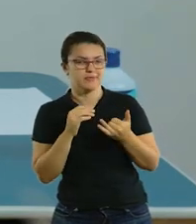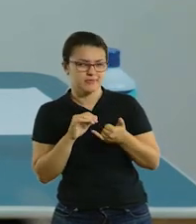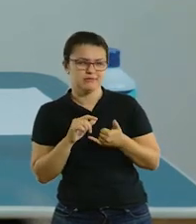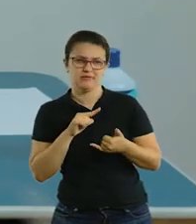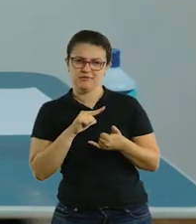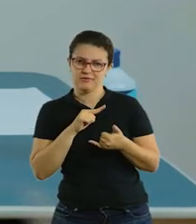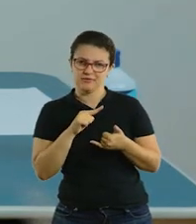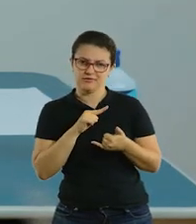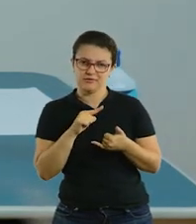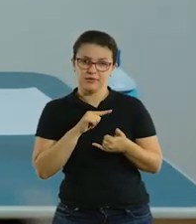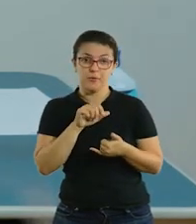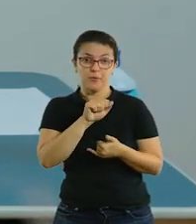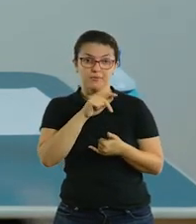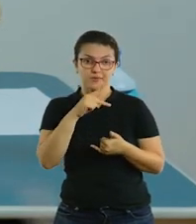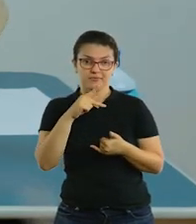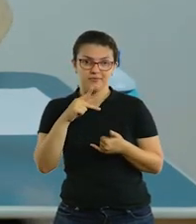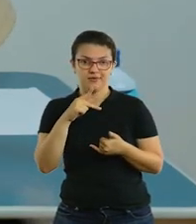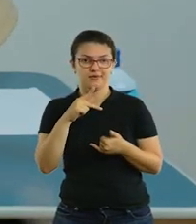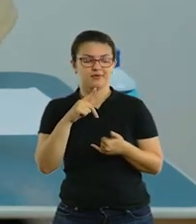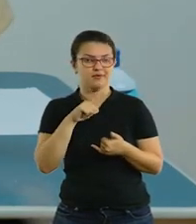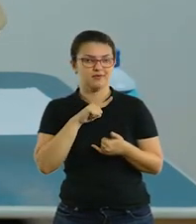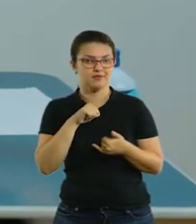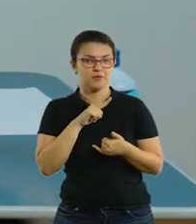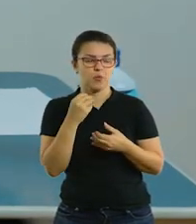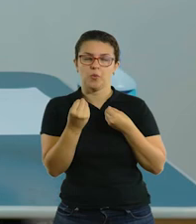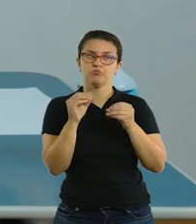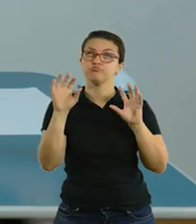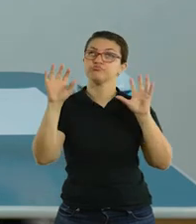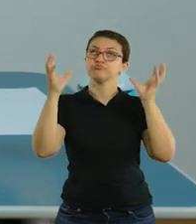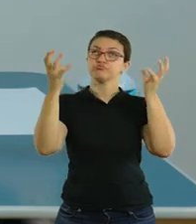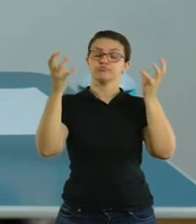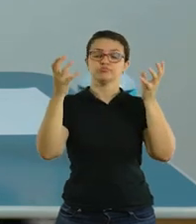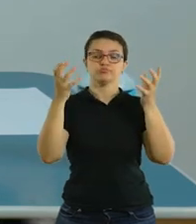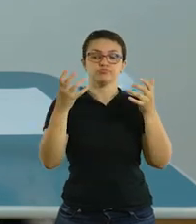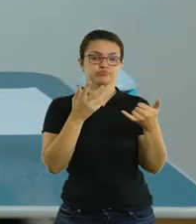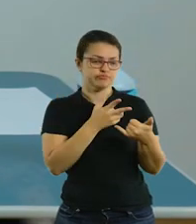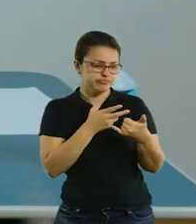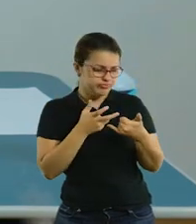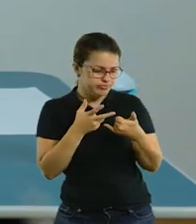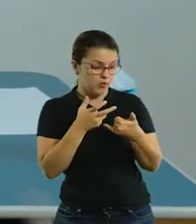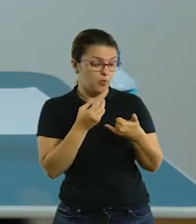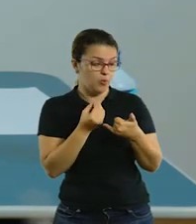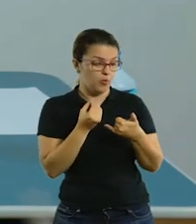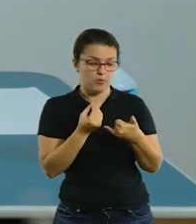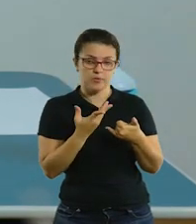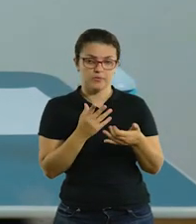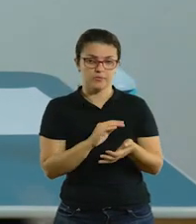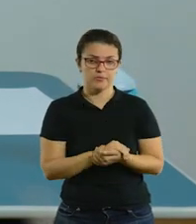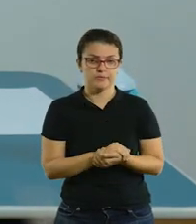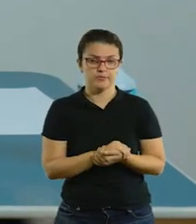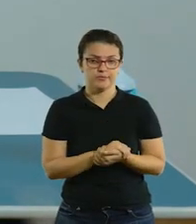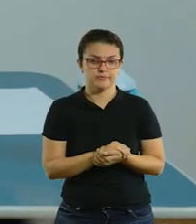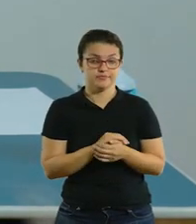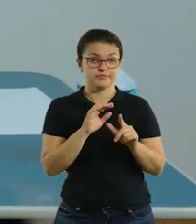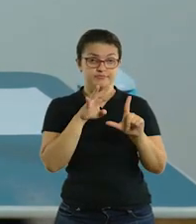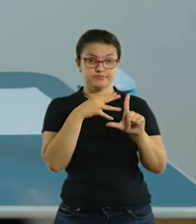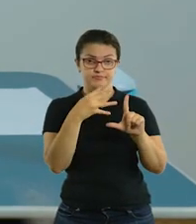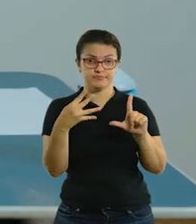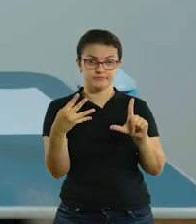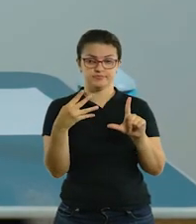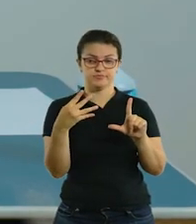eles contêm um aplicativo com a previsão do tempo. Então, pega o celular para olhar esse aplicativo, tá bom? E aí, vocês vão fazer uma